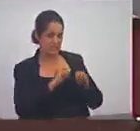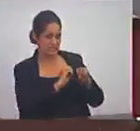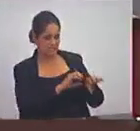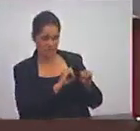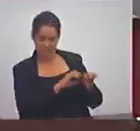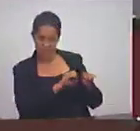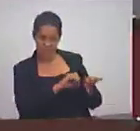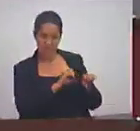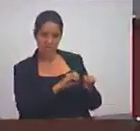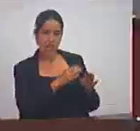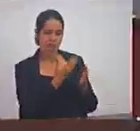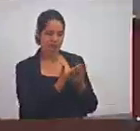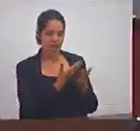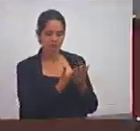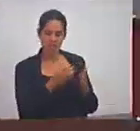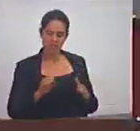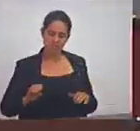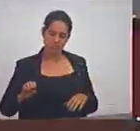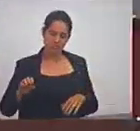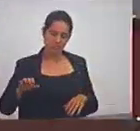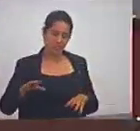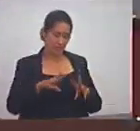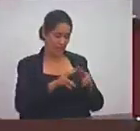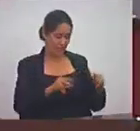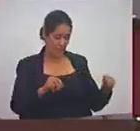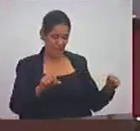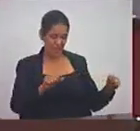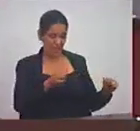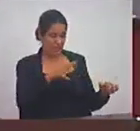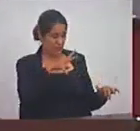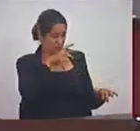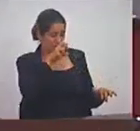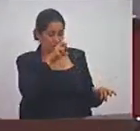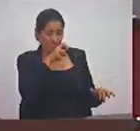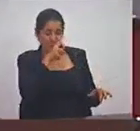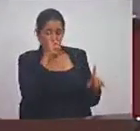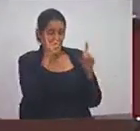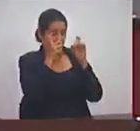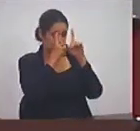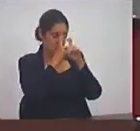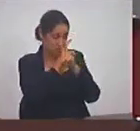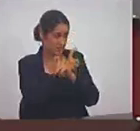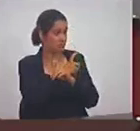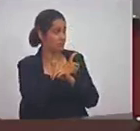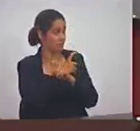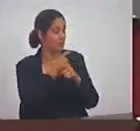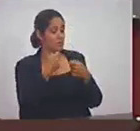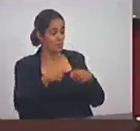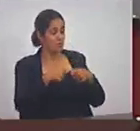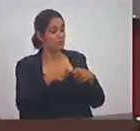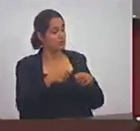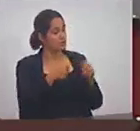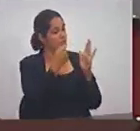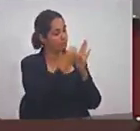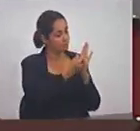terra, poeira, as paredes todas deterioradas, precisando de reforma. Então, assim, nós estamos cobrando para que